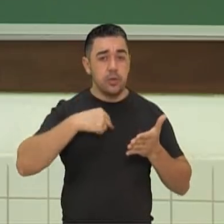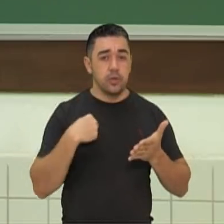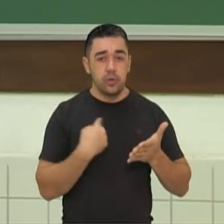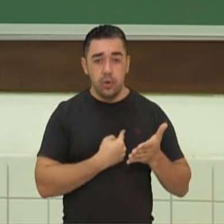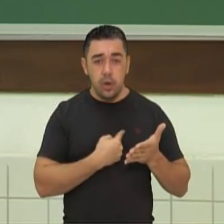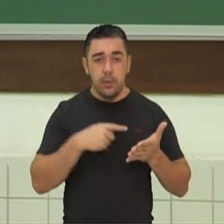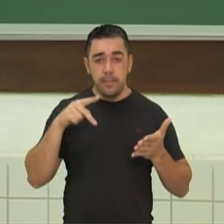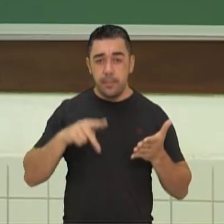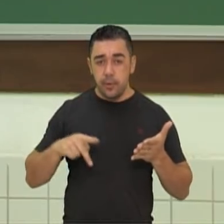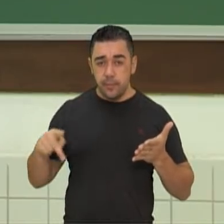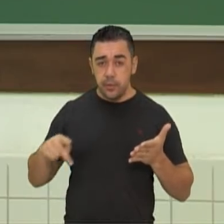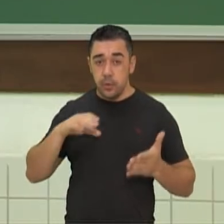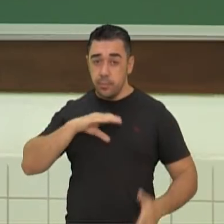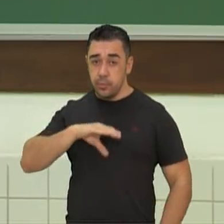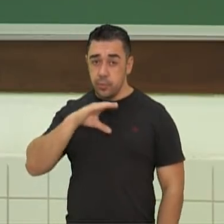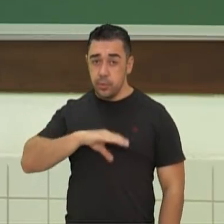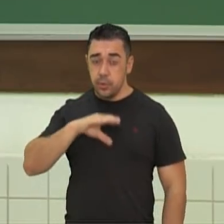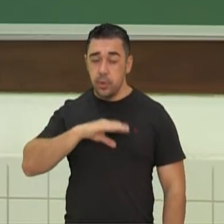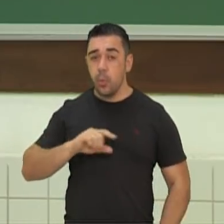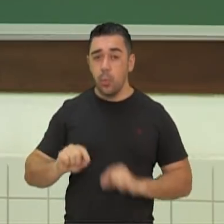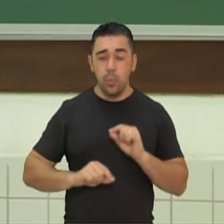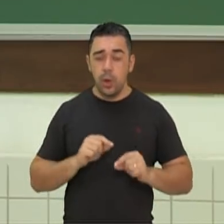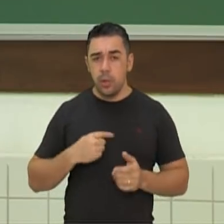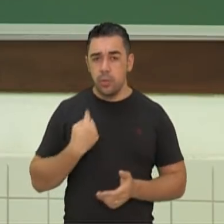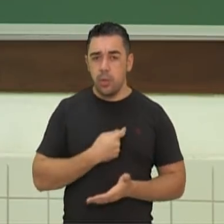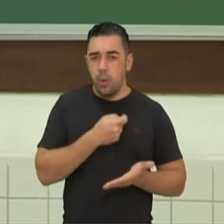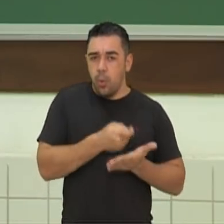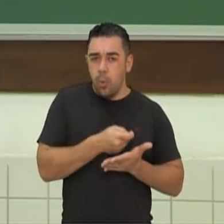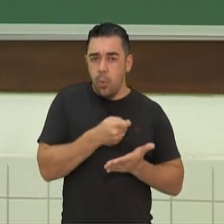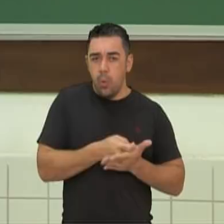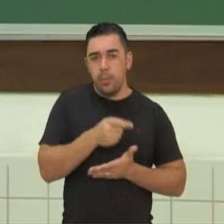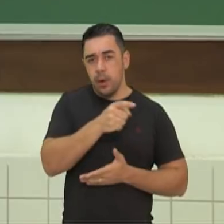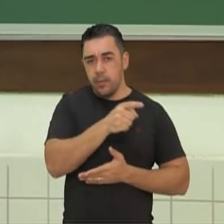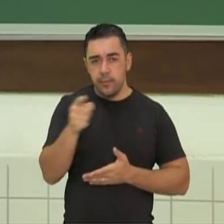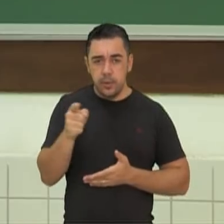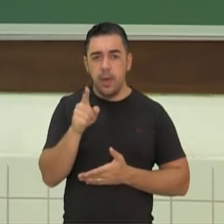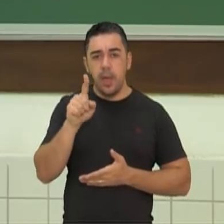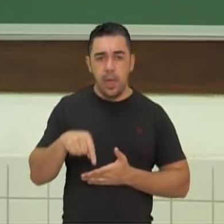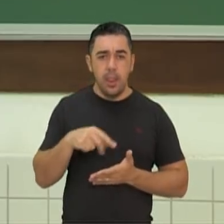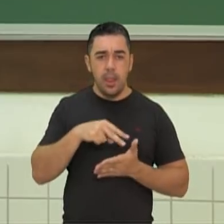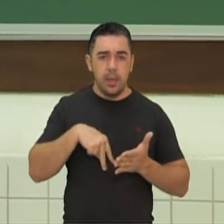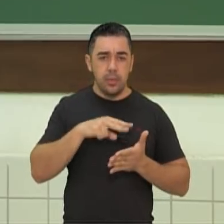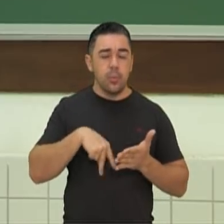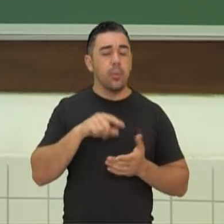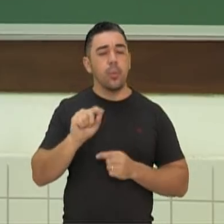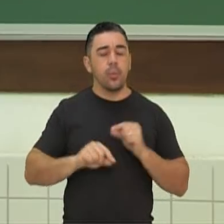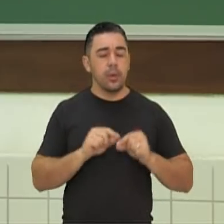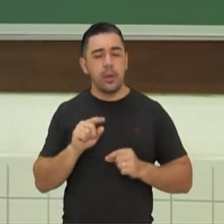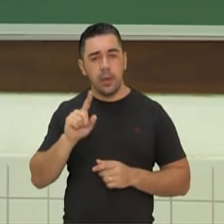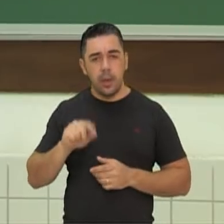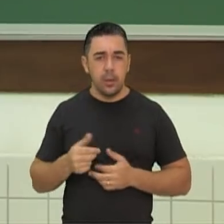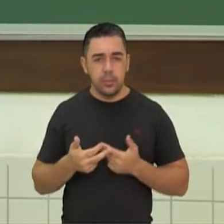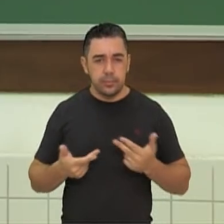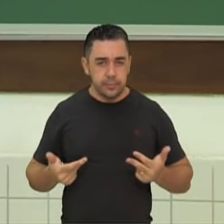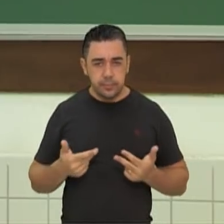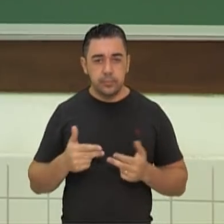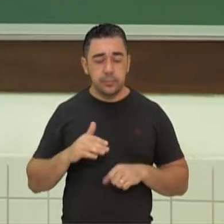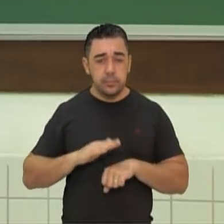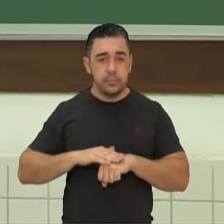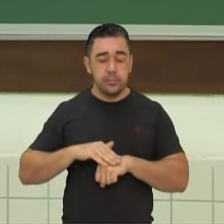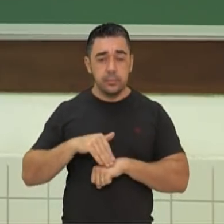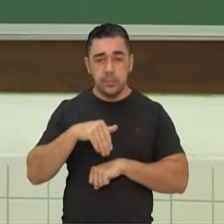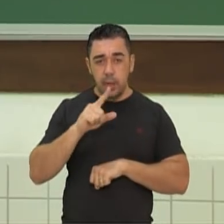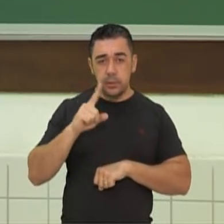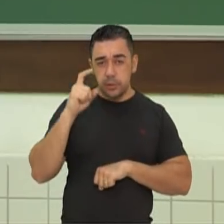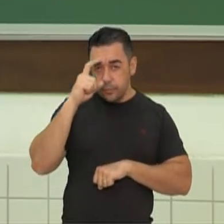enquanto professores de língua portuguesa, o que vamos fazer? Nós vamos atribuindo valores e dificuldades